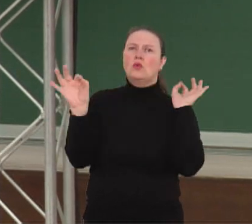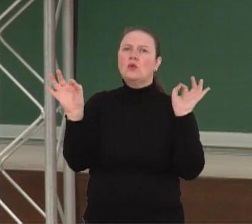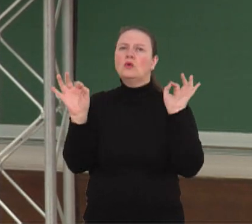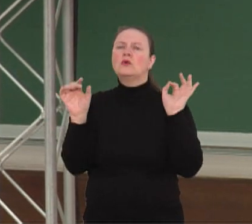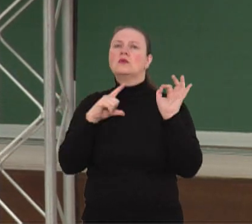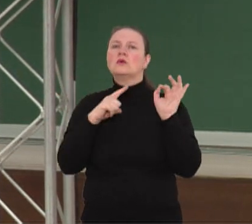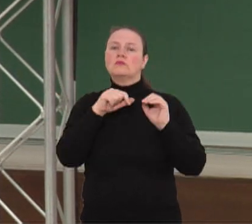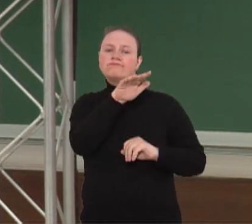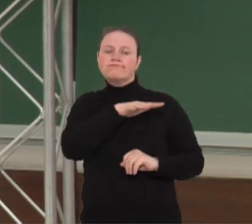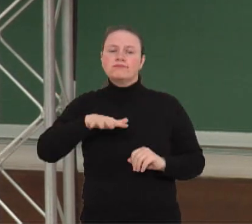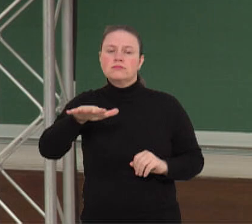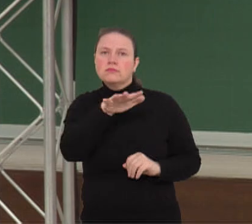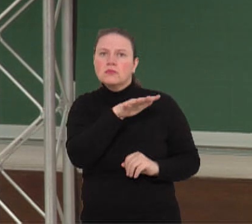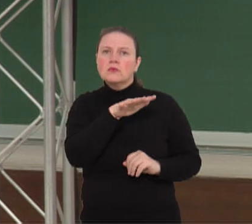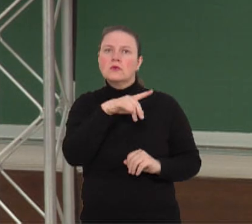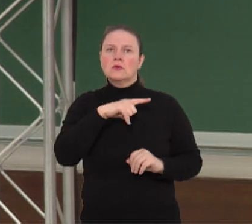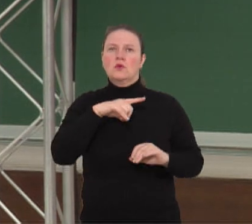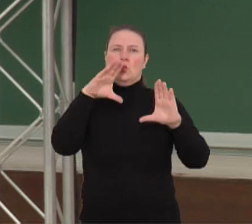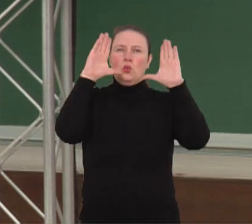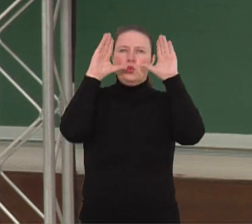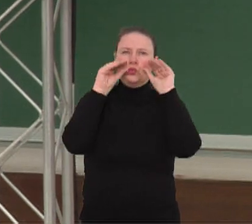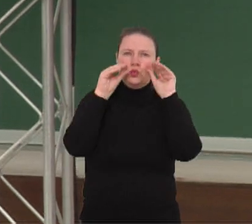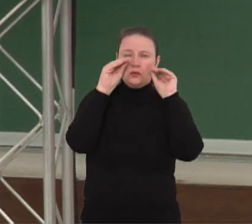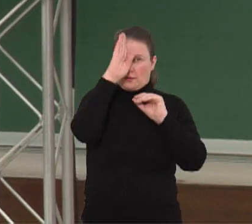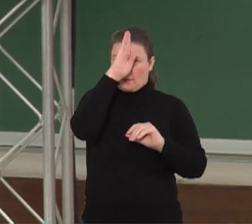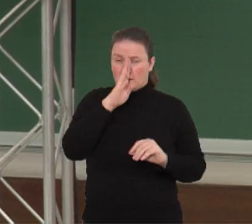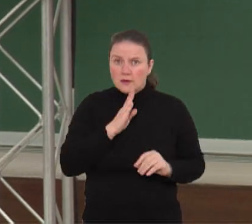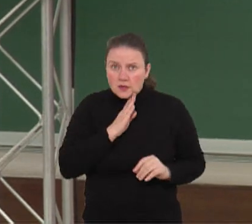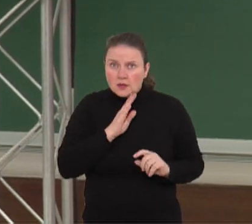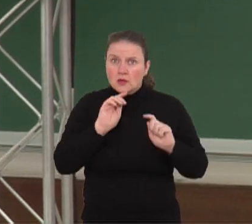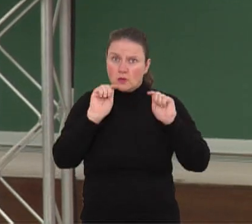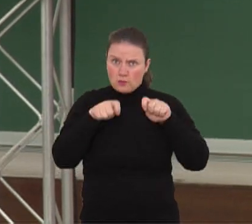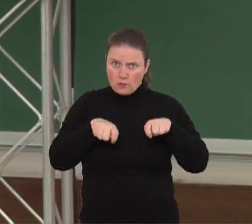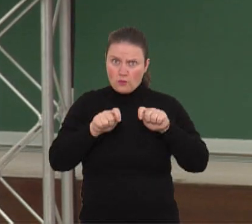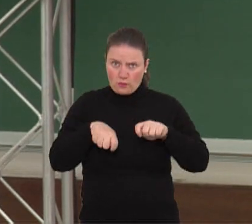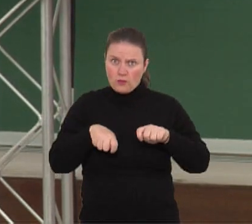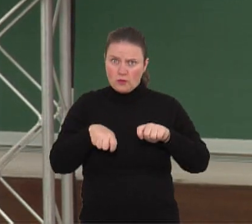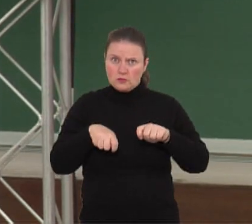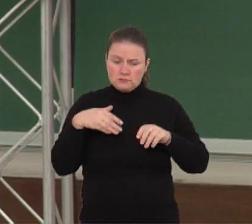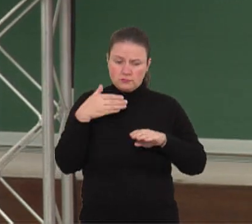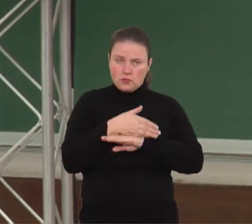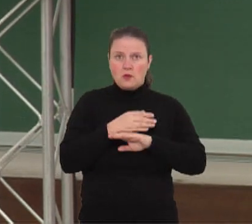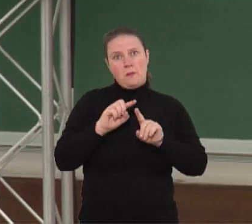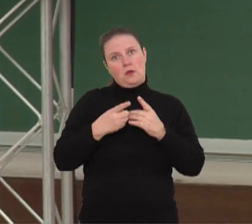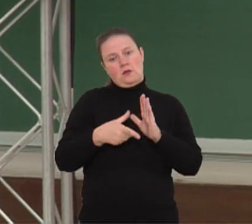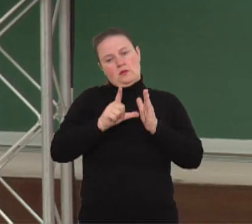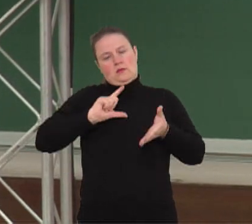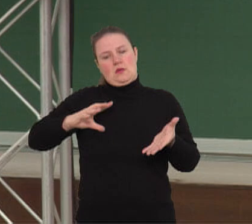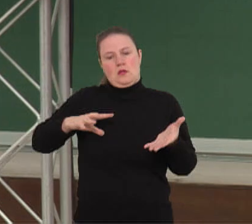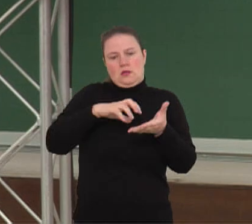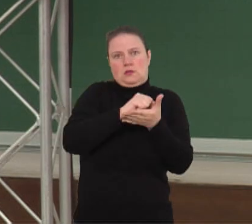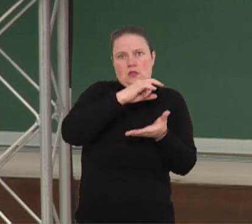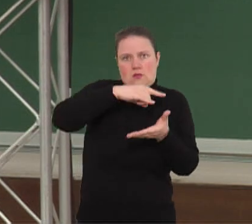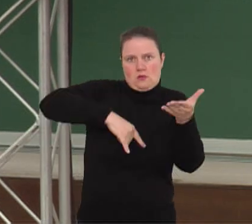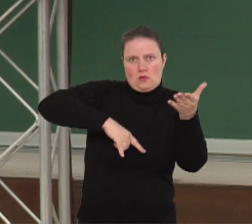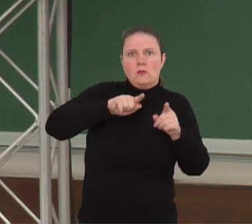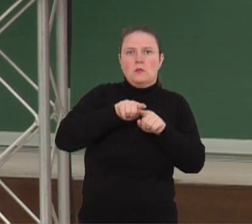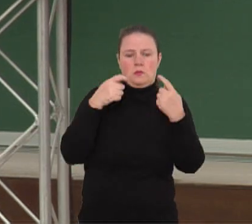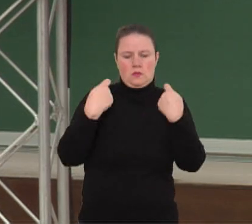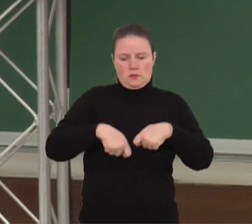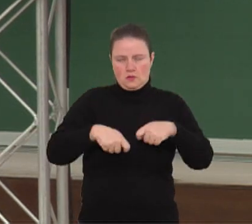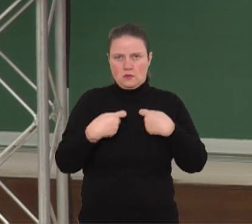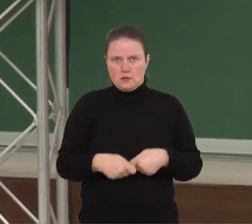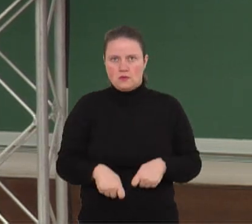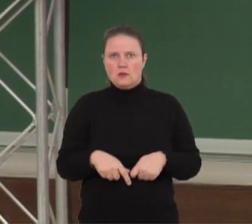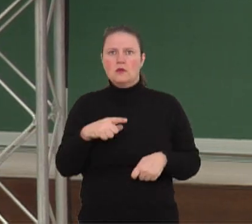parque, que chama-se Noites no Parque, gratuito, precisa se inscrever porque tem um limite de pessoas, com uso de telescópios maravilhosos que o parque